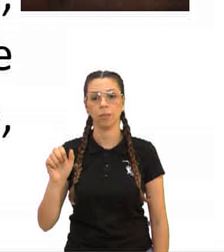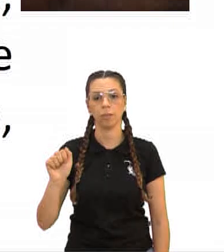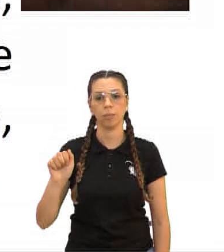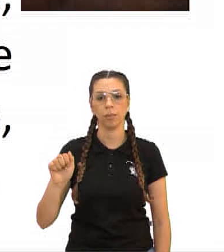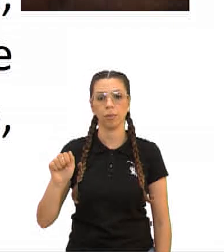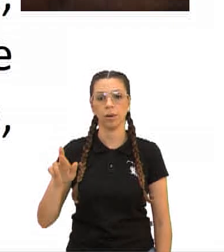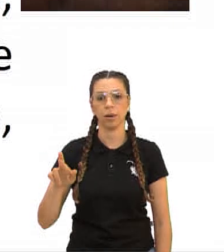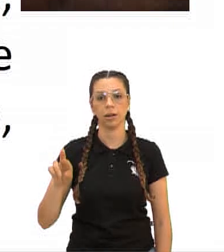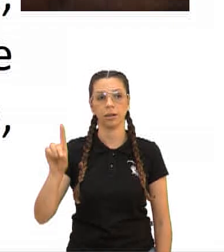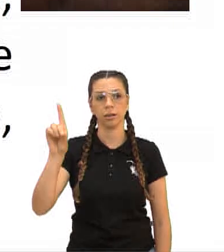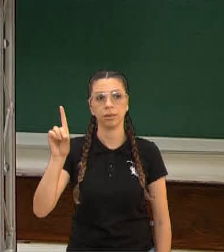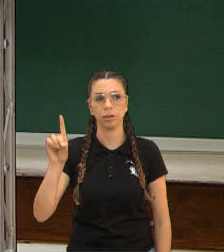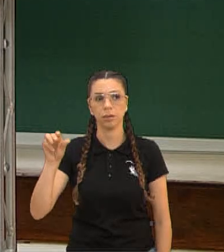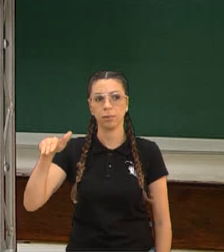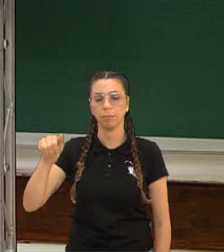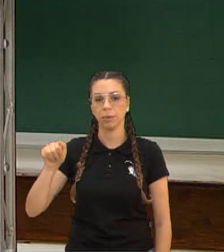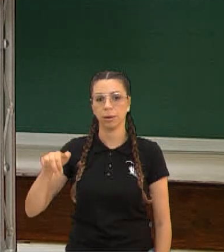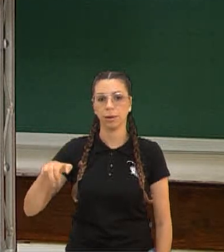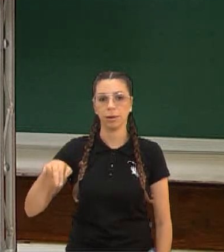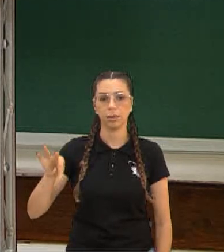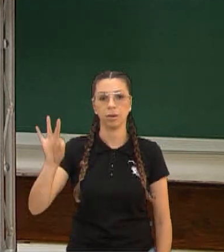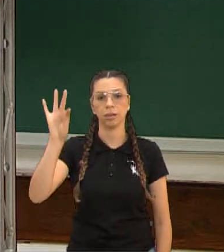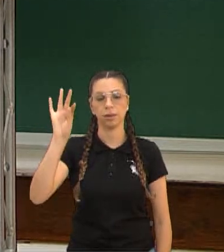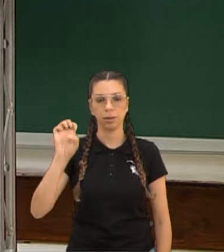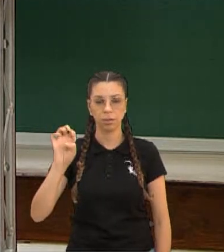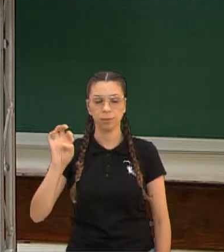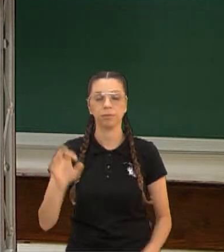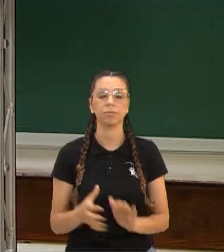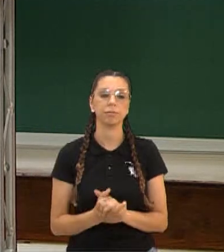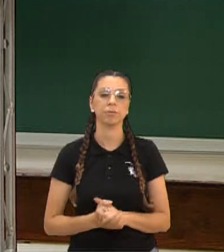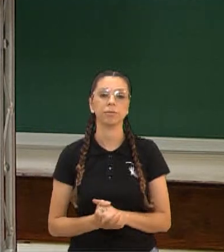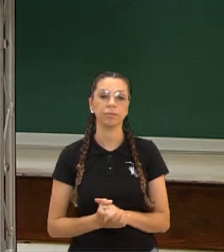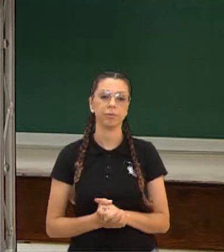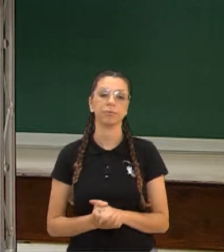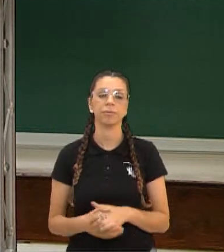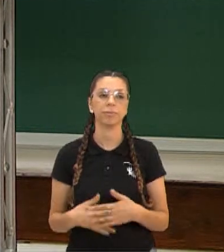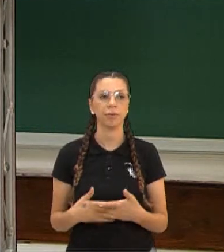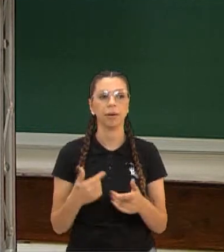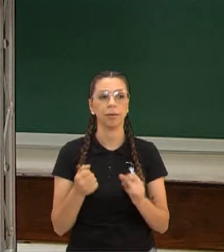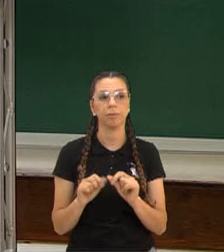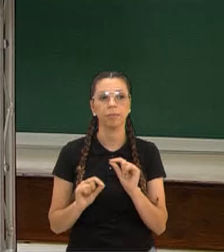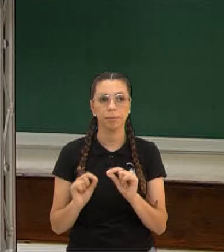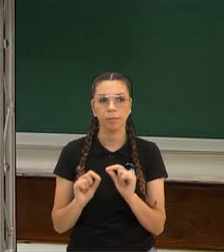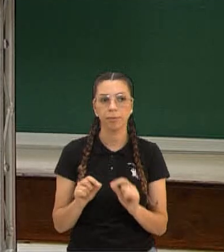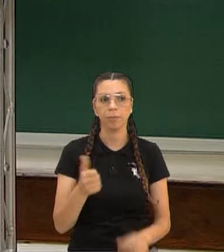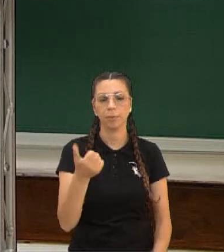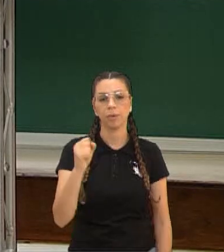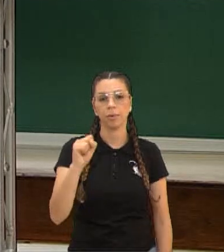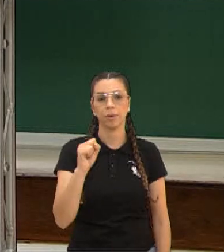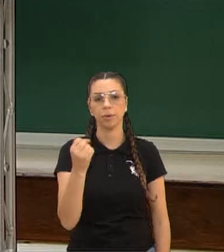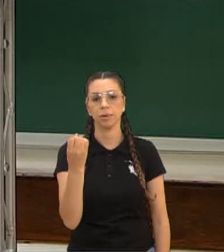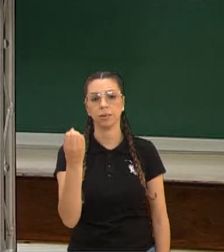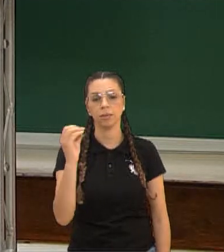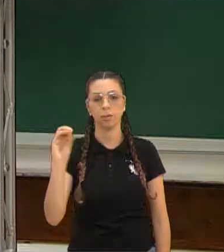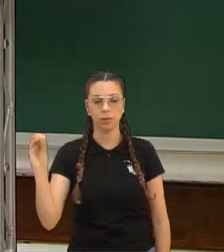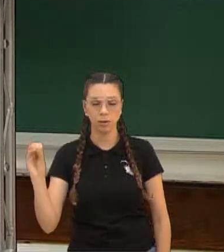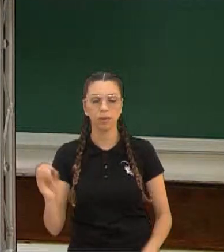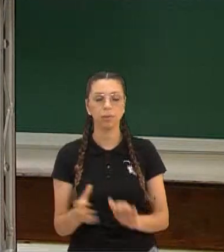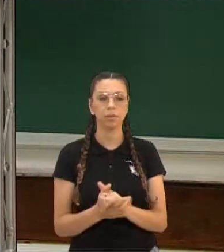O Edouard Manet, né? Tinha o Claude Monet, o Edouard Manet, né? De 1880, prefere o jogo de luz e de sombra,